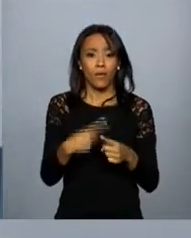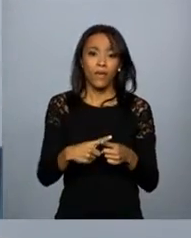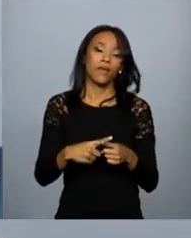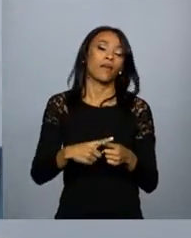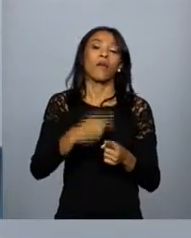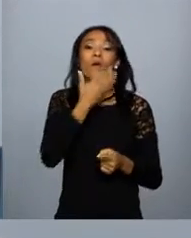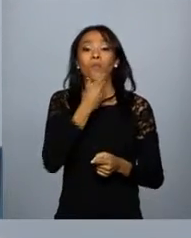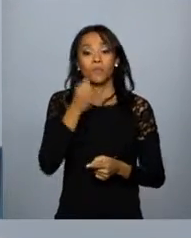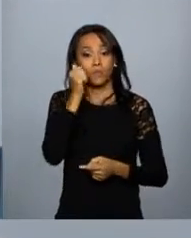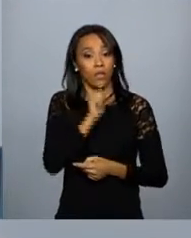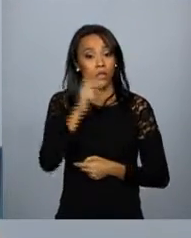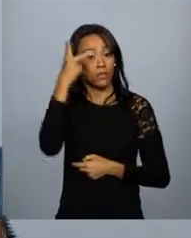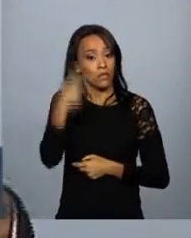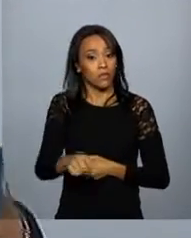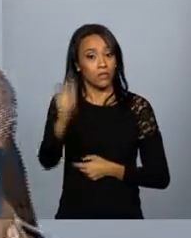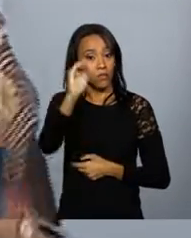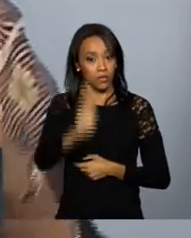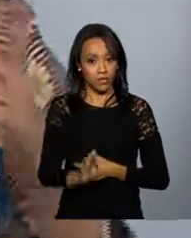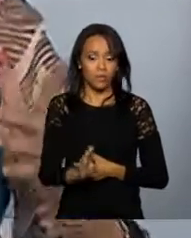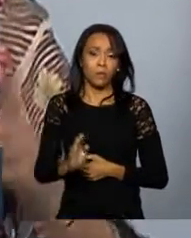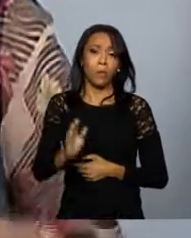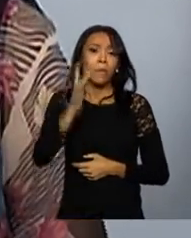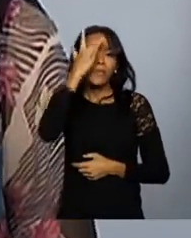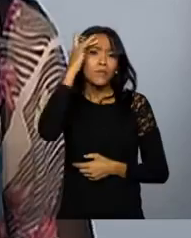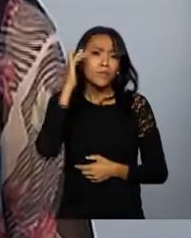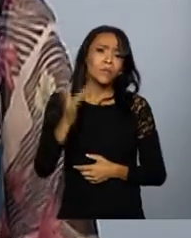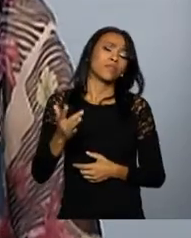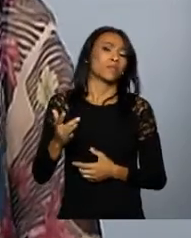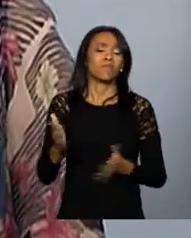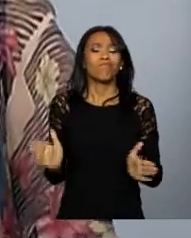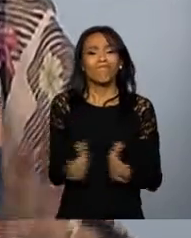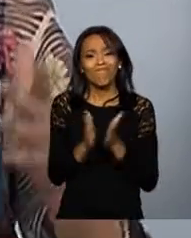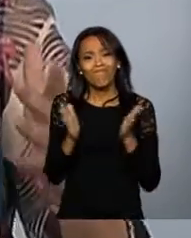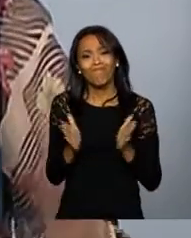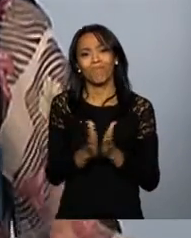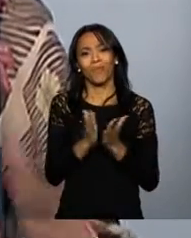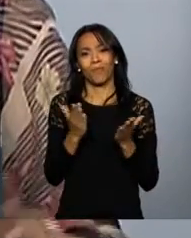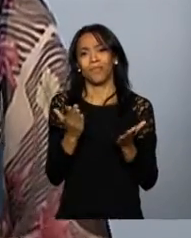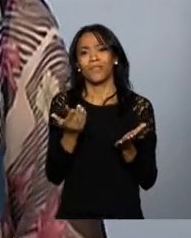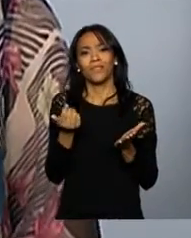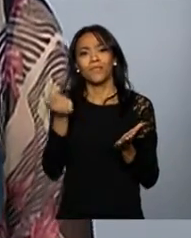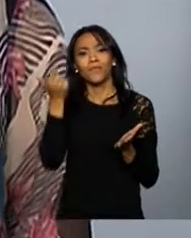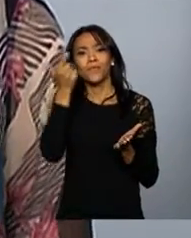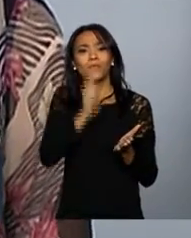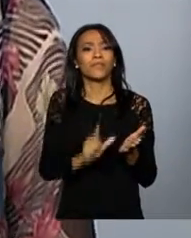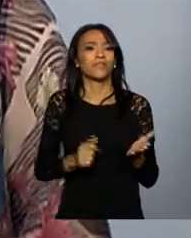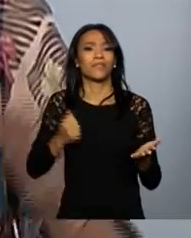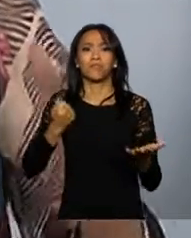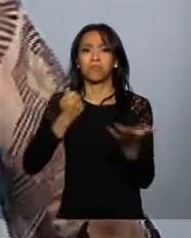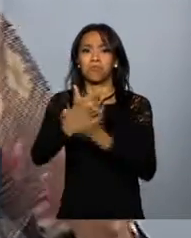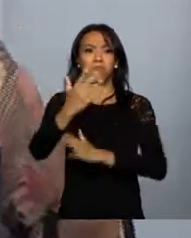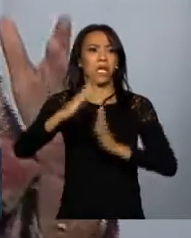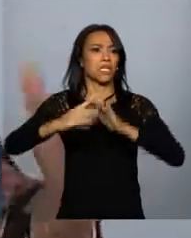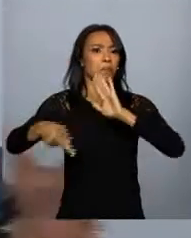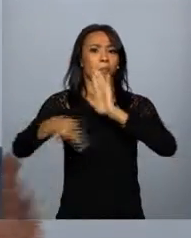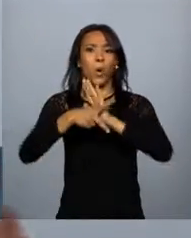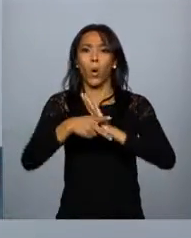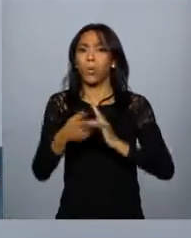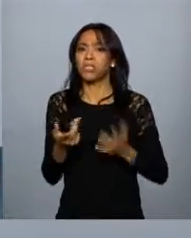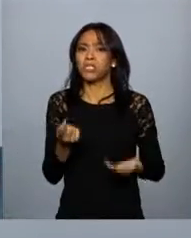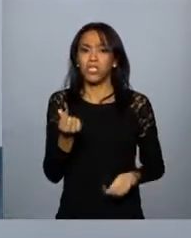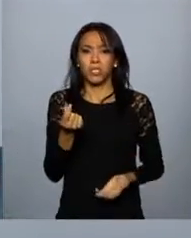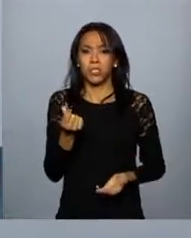e as brasileiras, aqueles que mais precisam, que não têm casa própria, que que não tem